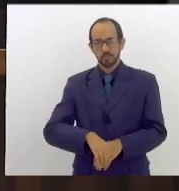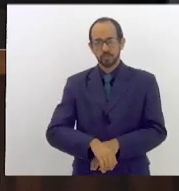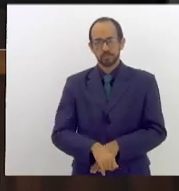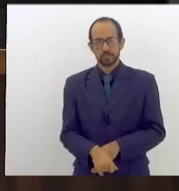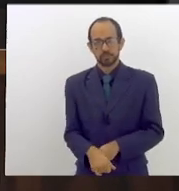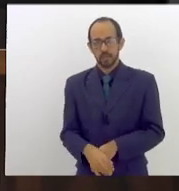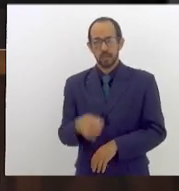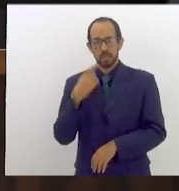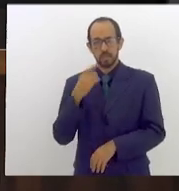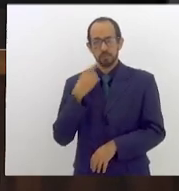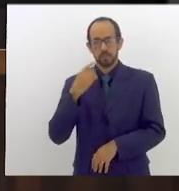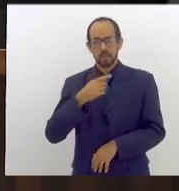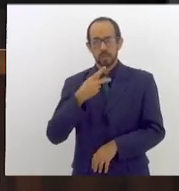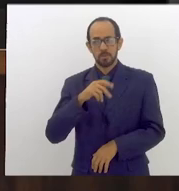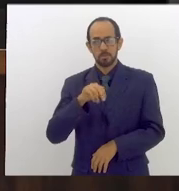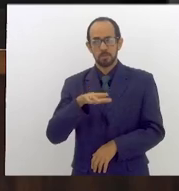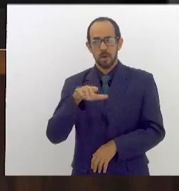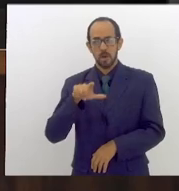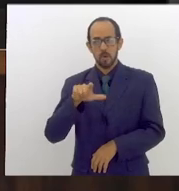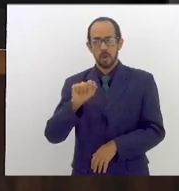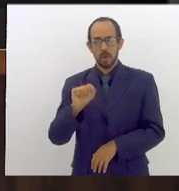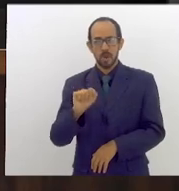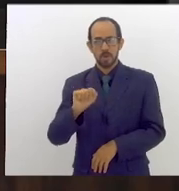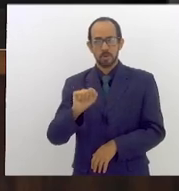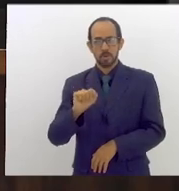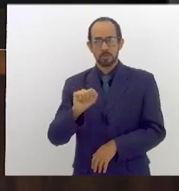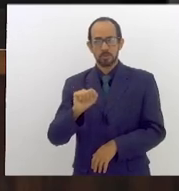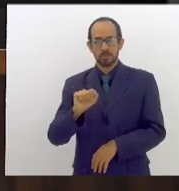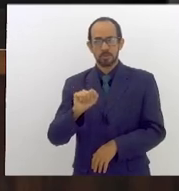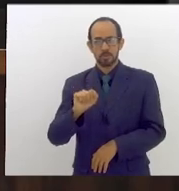deputada Paula tringuelê